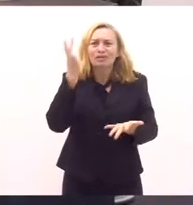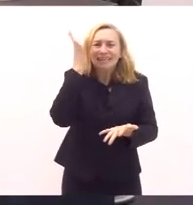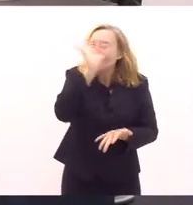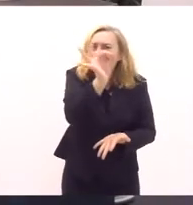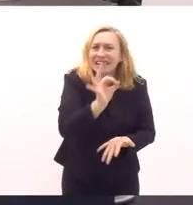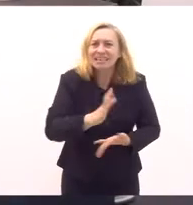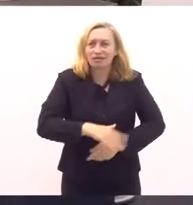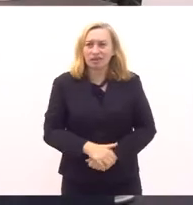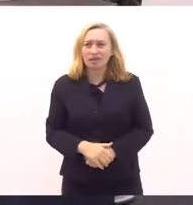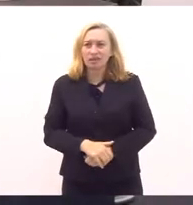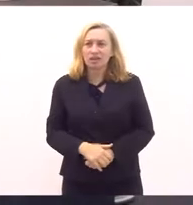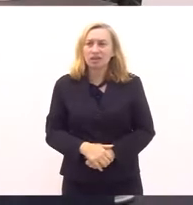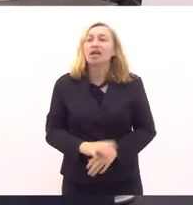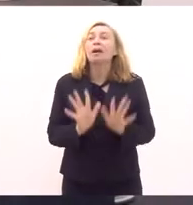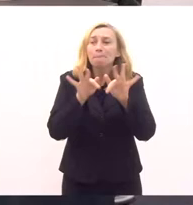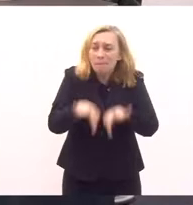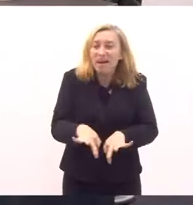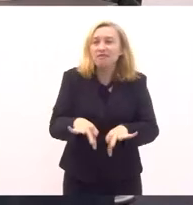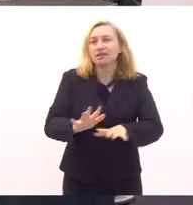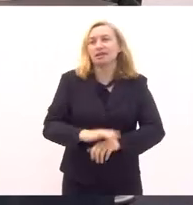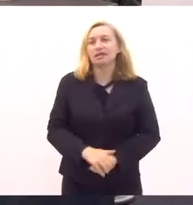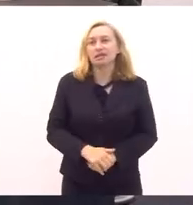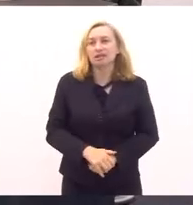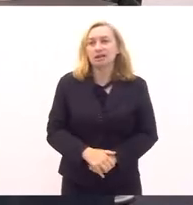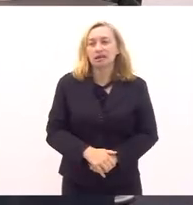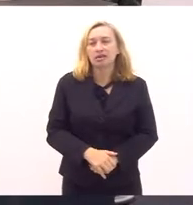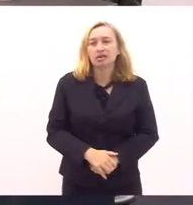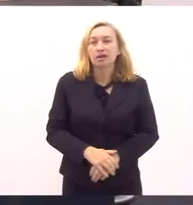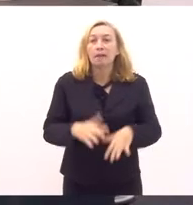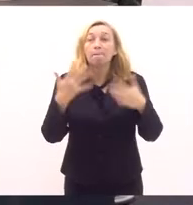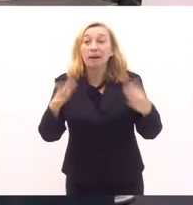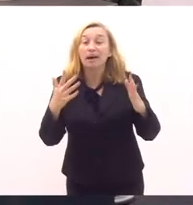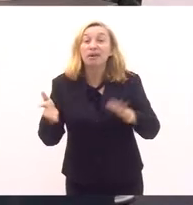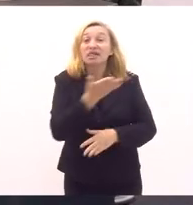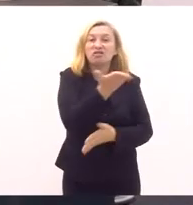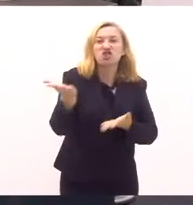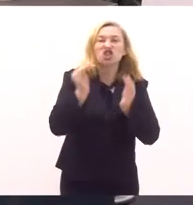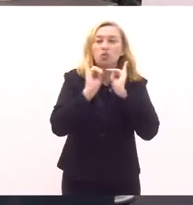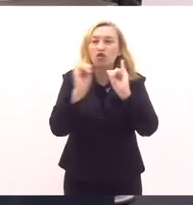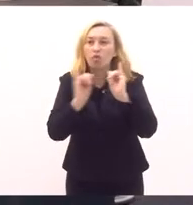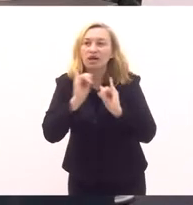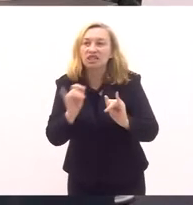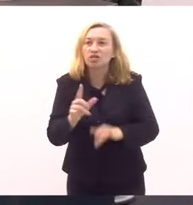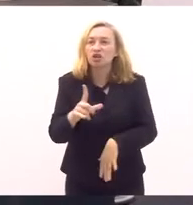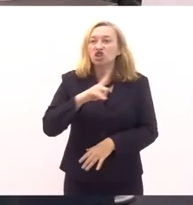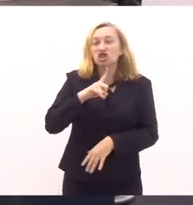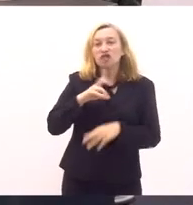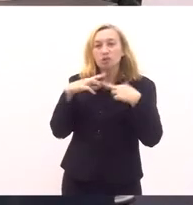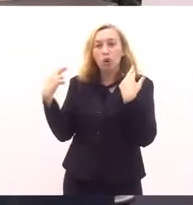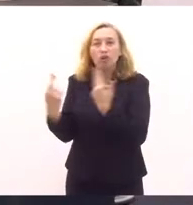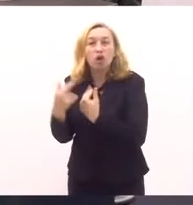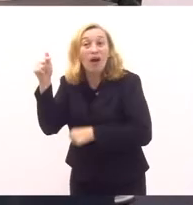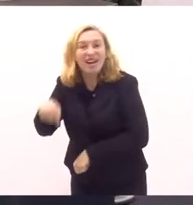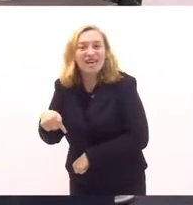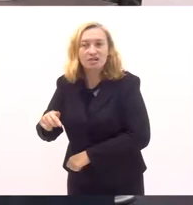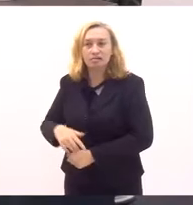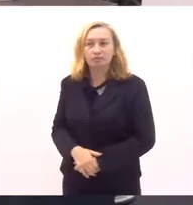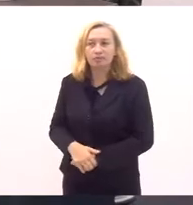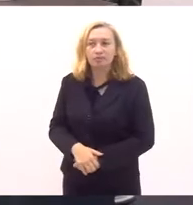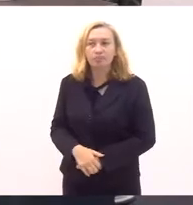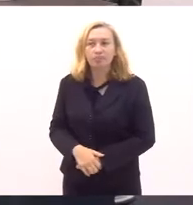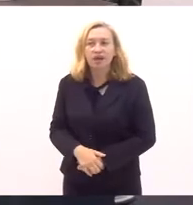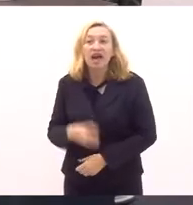nenhuma. E, para finalizar, para brindar vocês com uma informação, nós tivemos uma reunião aqui com